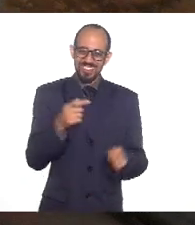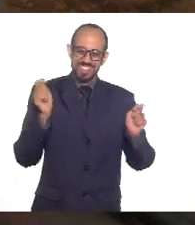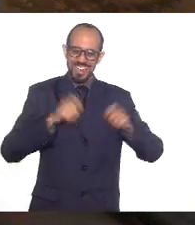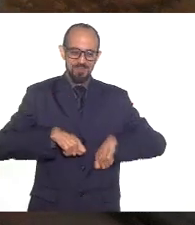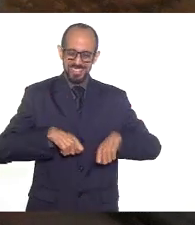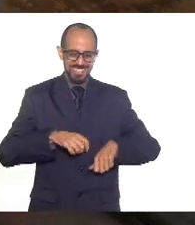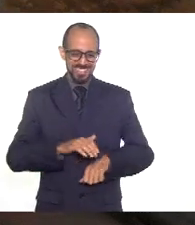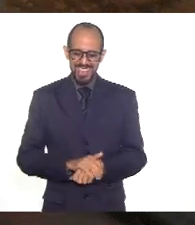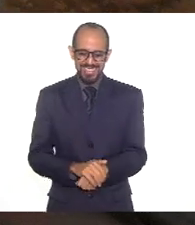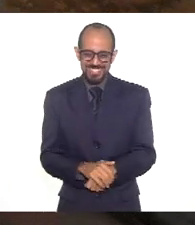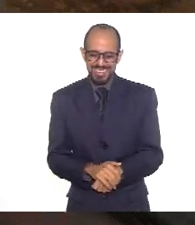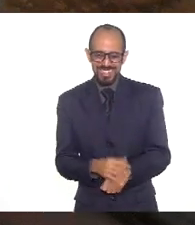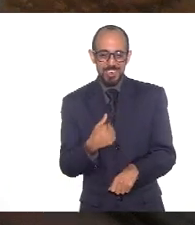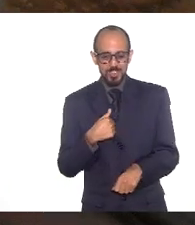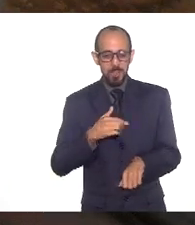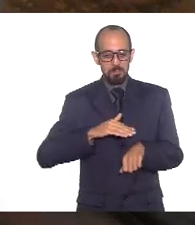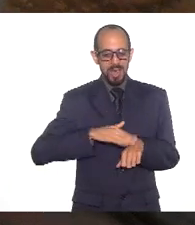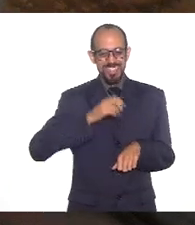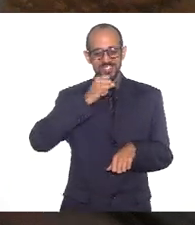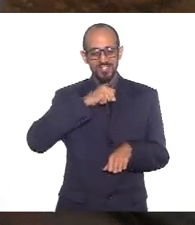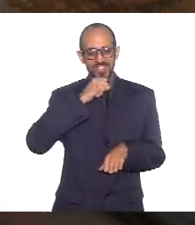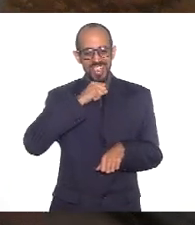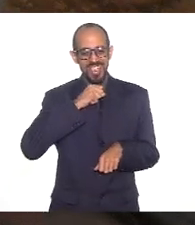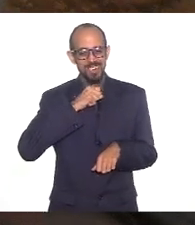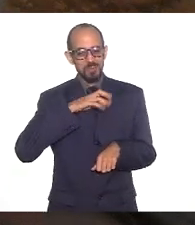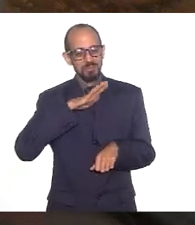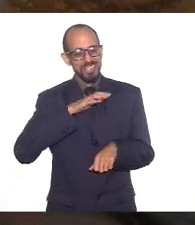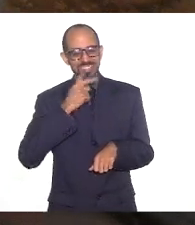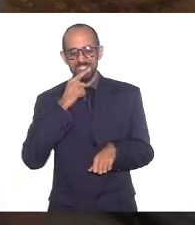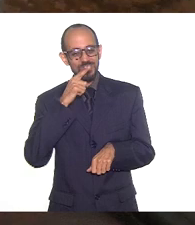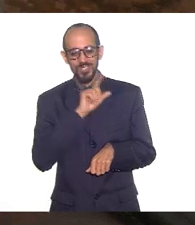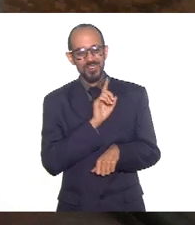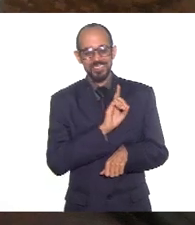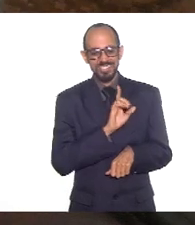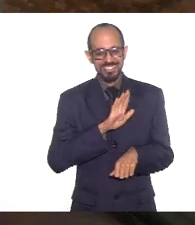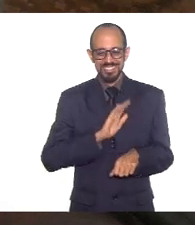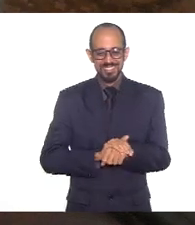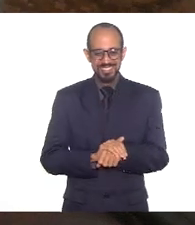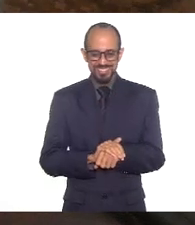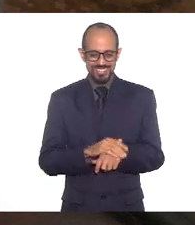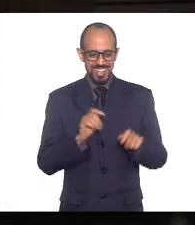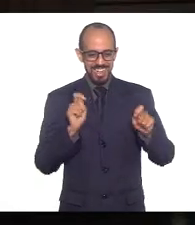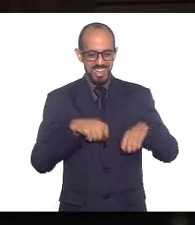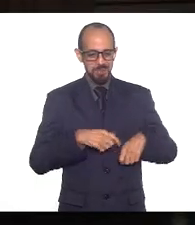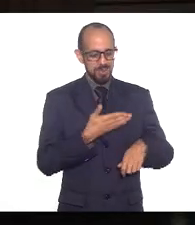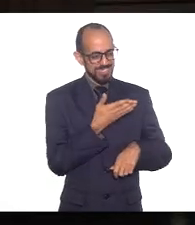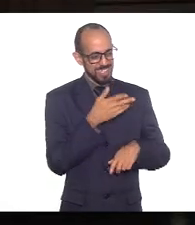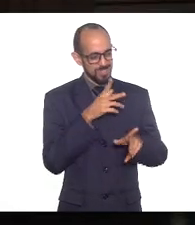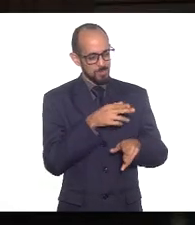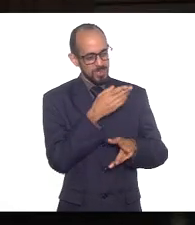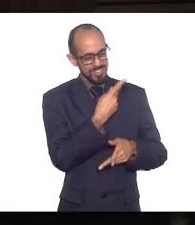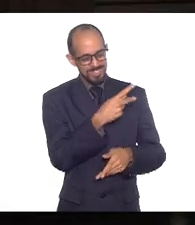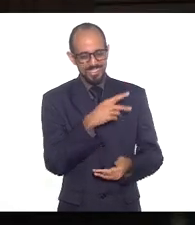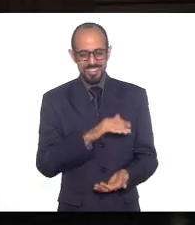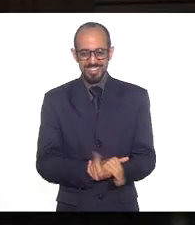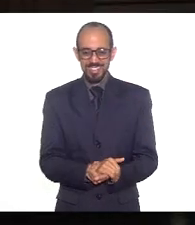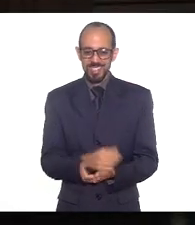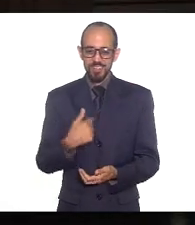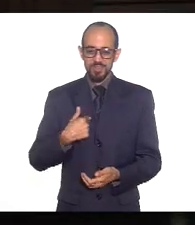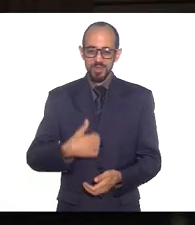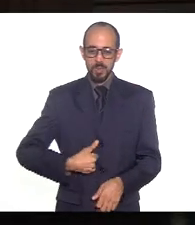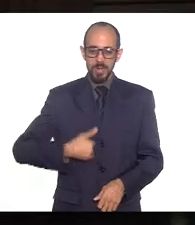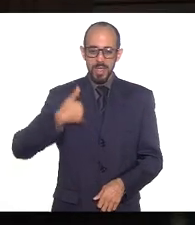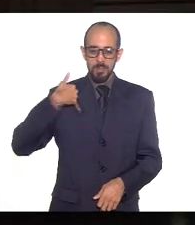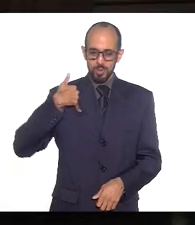competência apesar de ser bem mais velho que ele ainda não adquirir esse livre de compras eu fiquei muito emocionado e poder